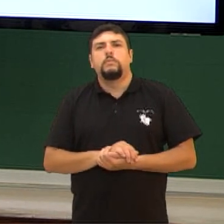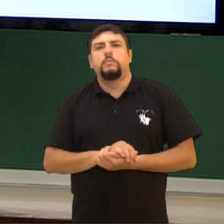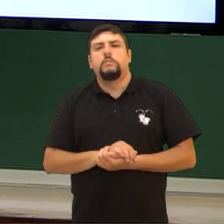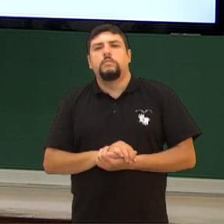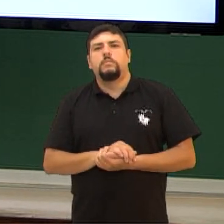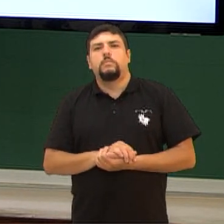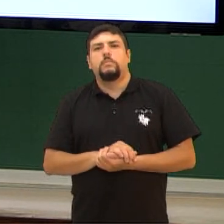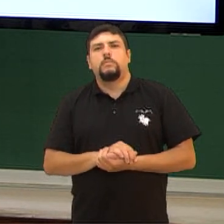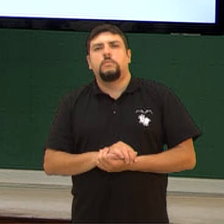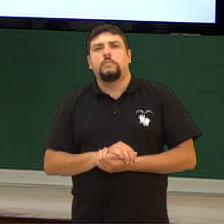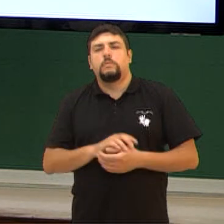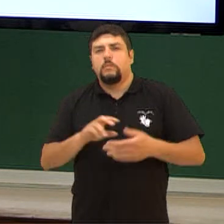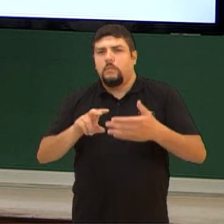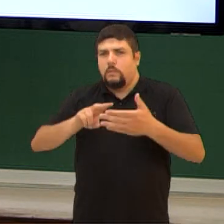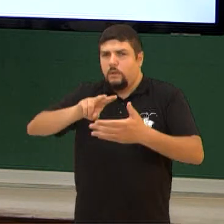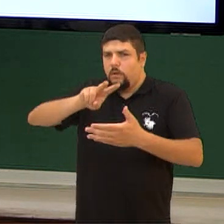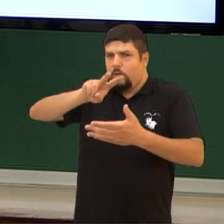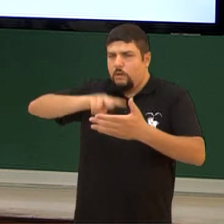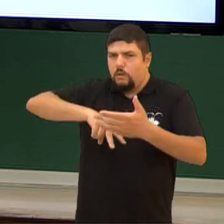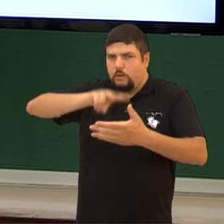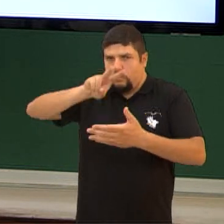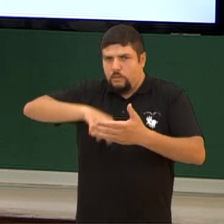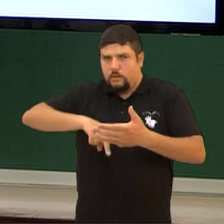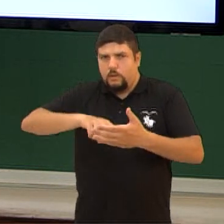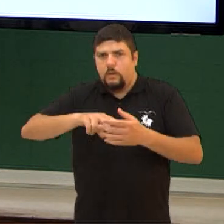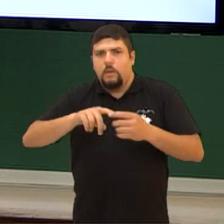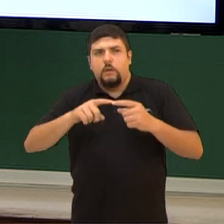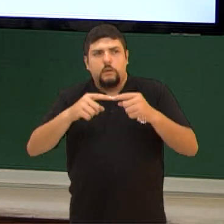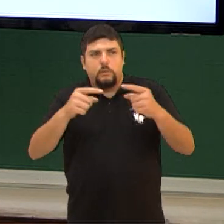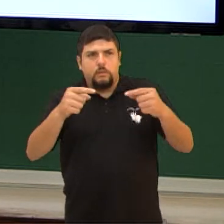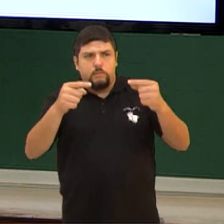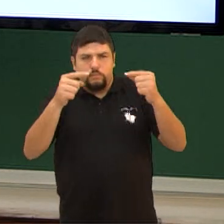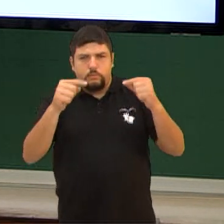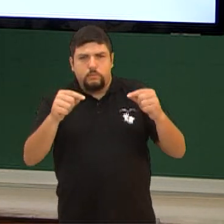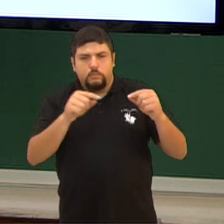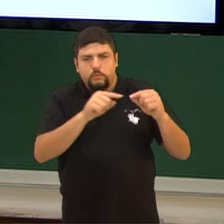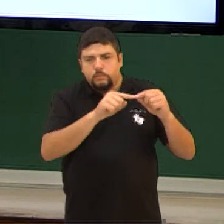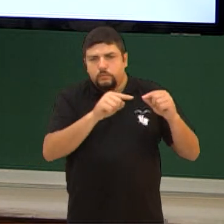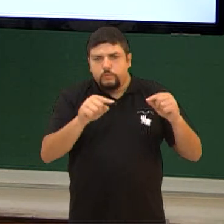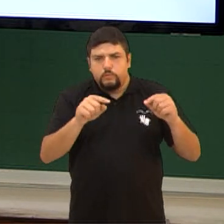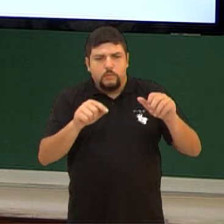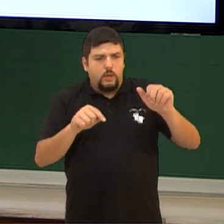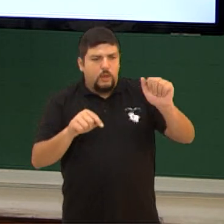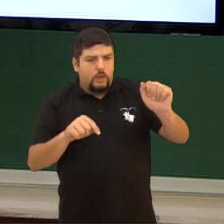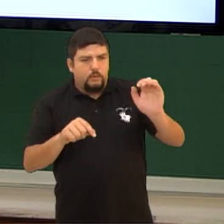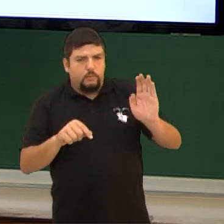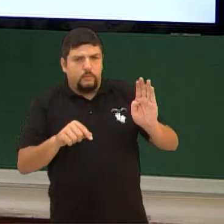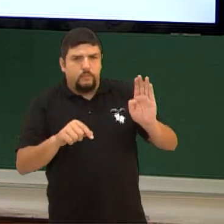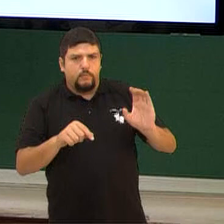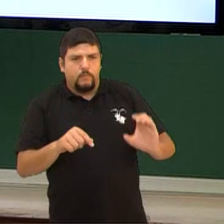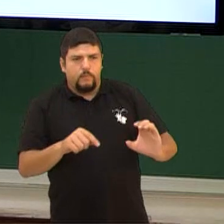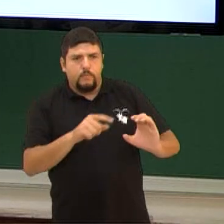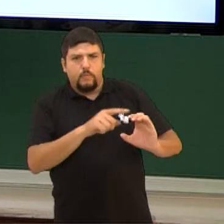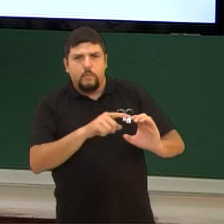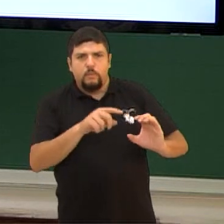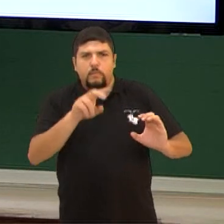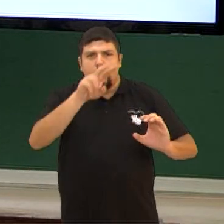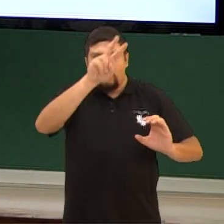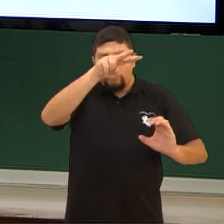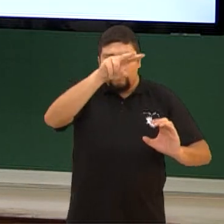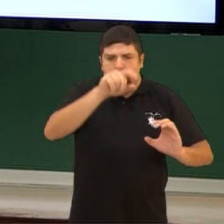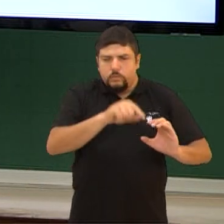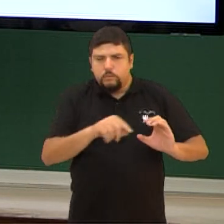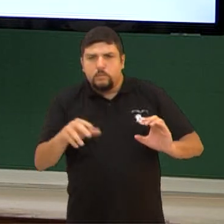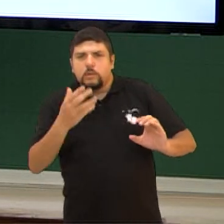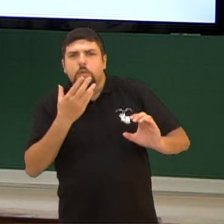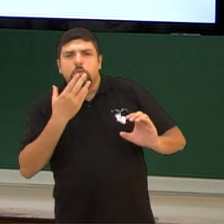Através desses fragmentos, vocês irão completar as frases A, B and C. As frases A, B e C, que está colorido aqui também